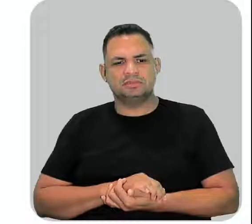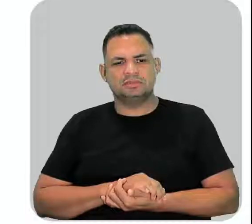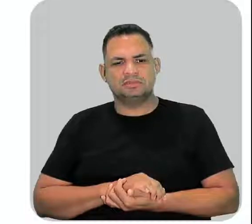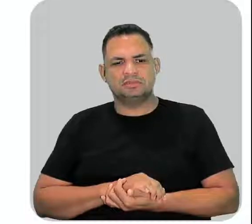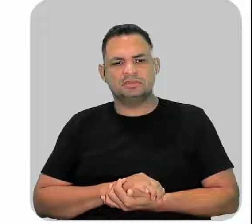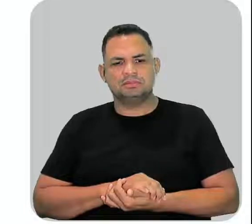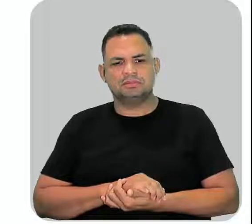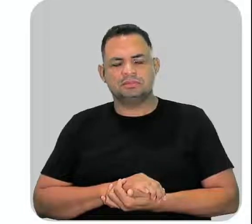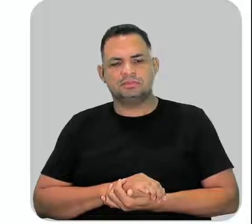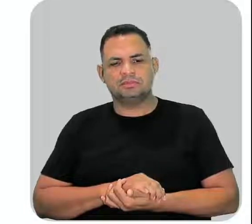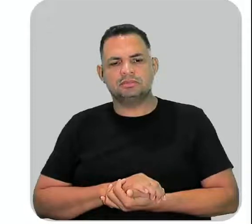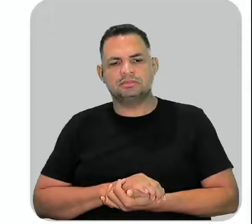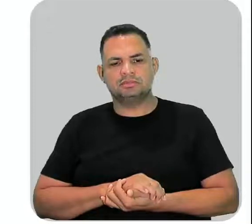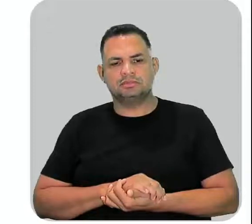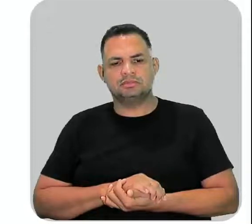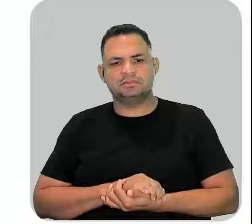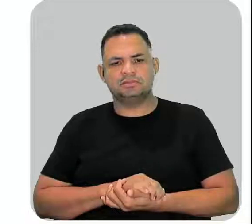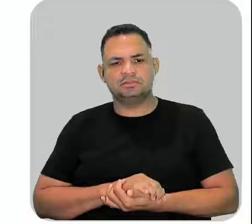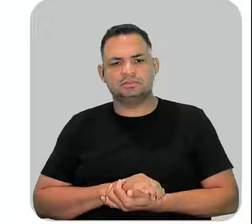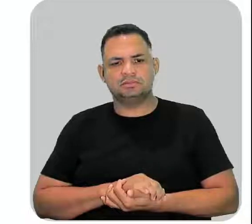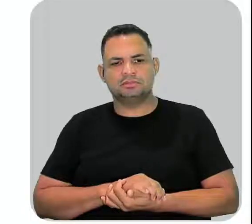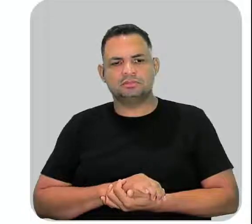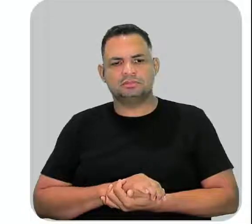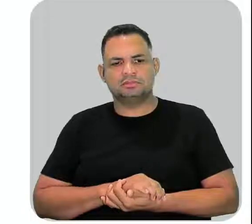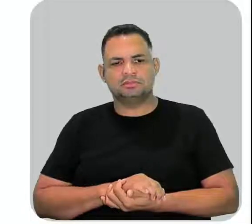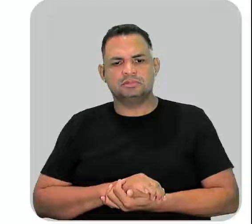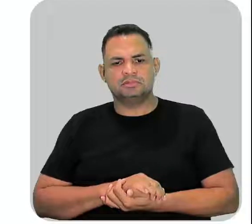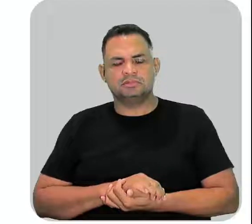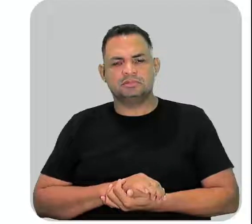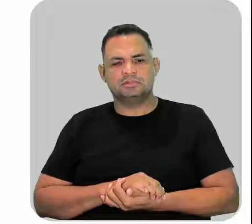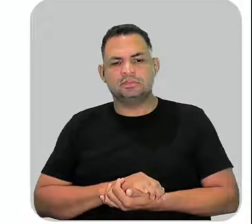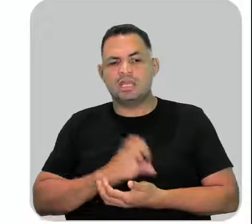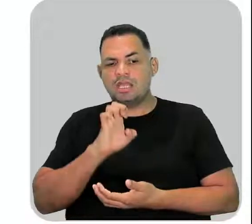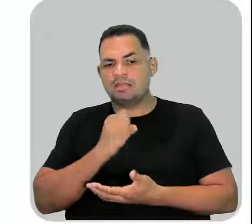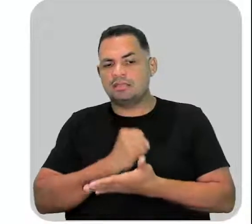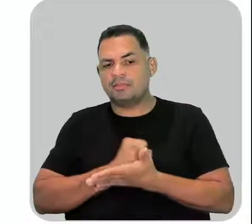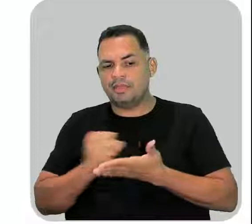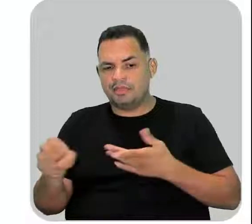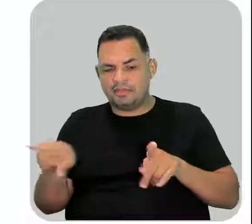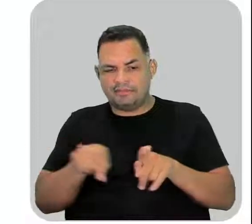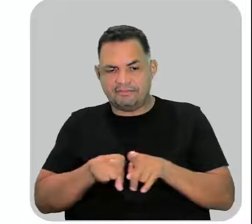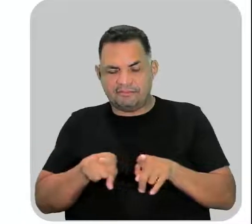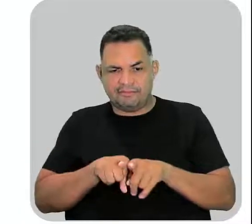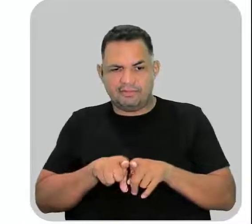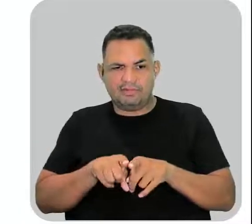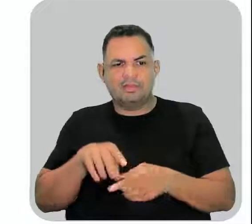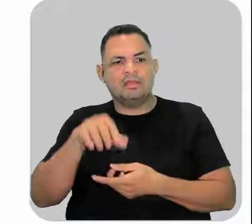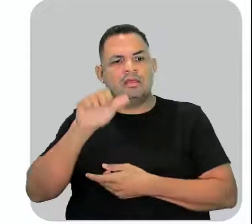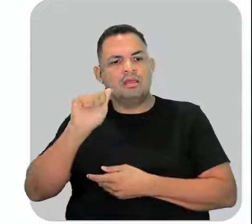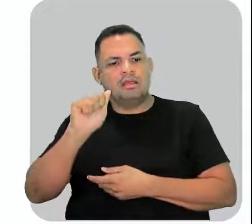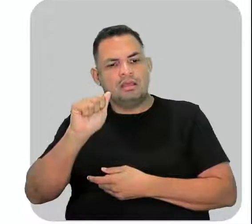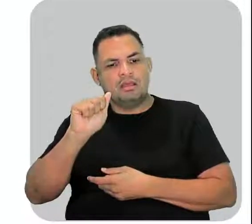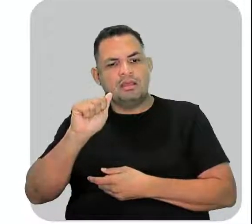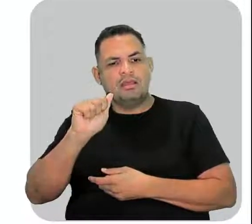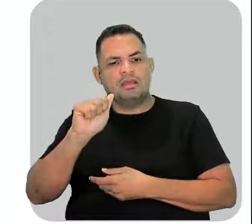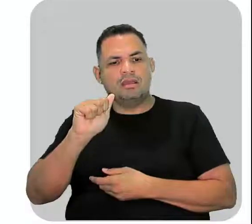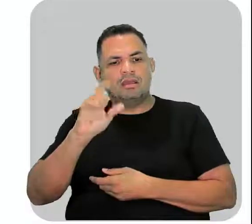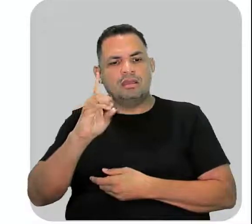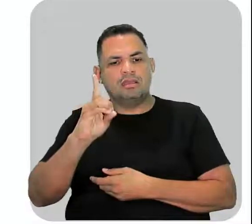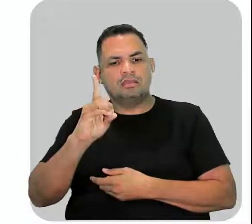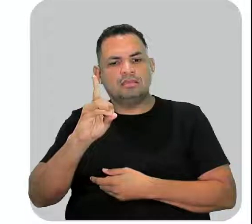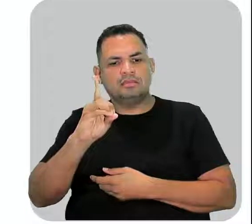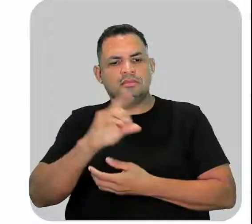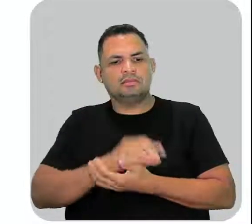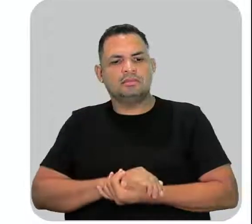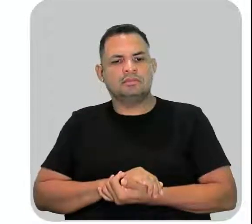carbono 4. Não, então a letra E está fora. Ficamos entre a letra A e a letra D, mas olha só